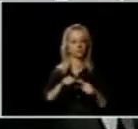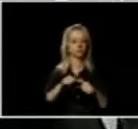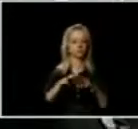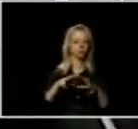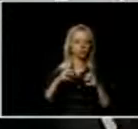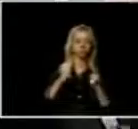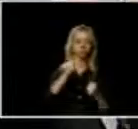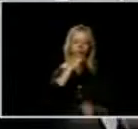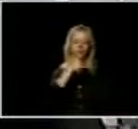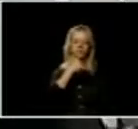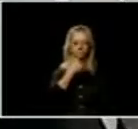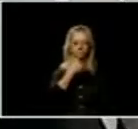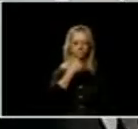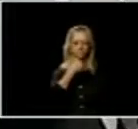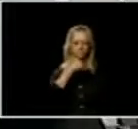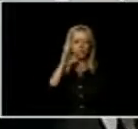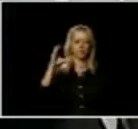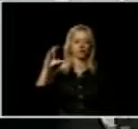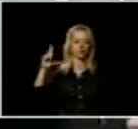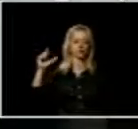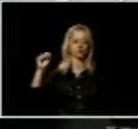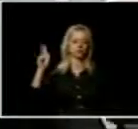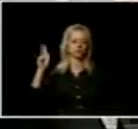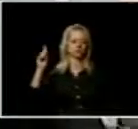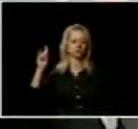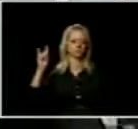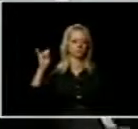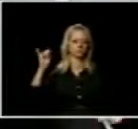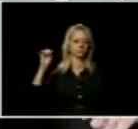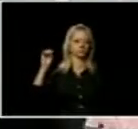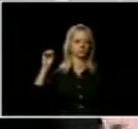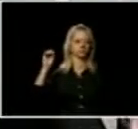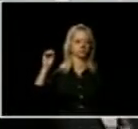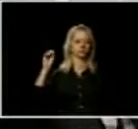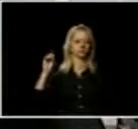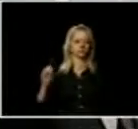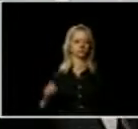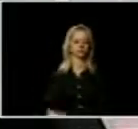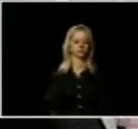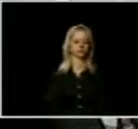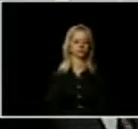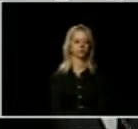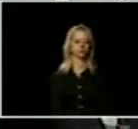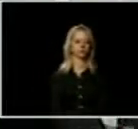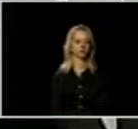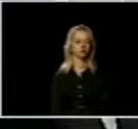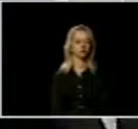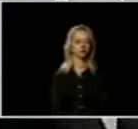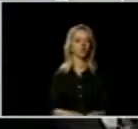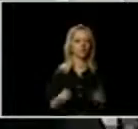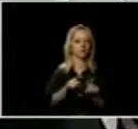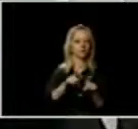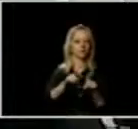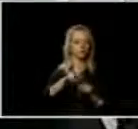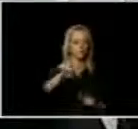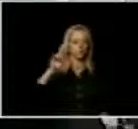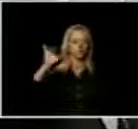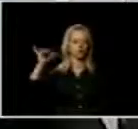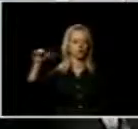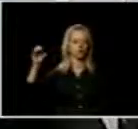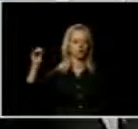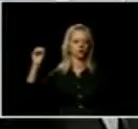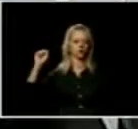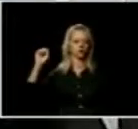é um excelente profissional. Lamentamos também do José Saldi, mas nós queremos